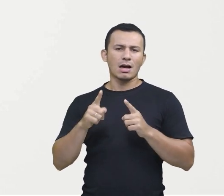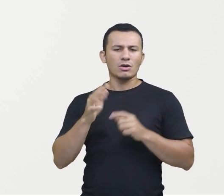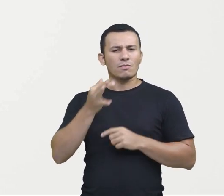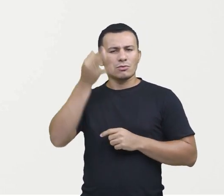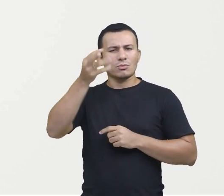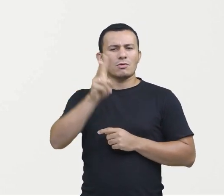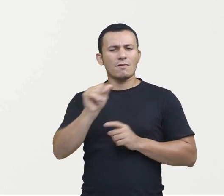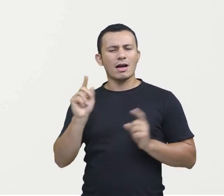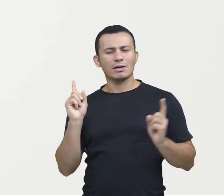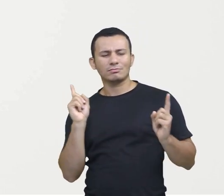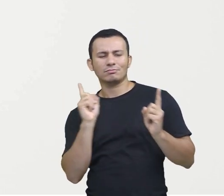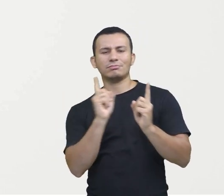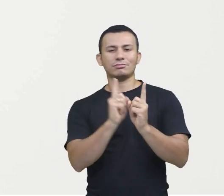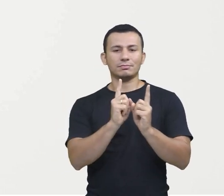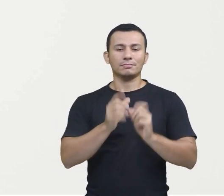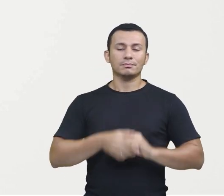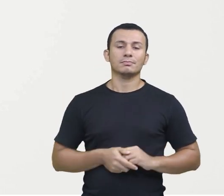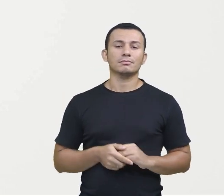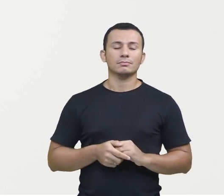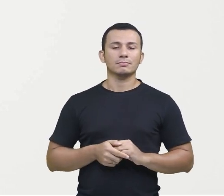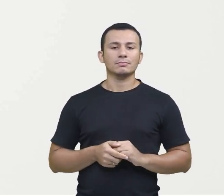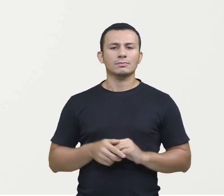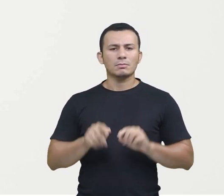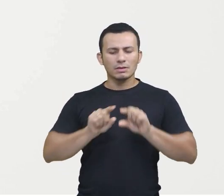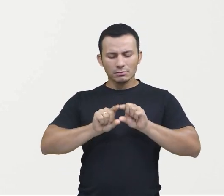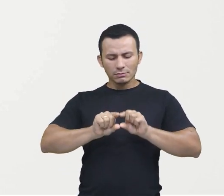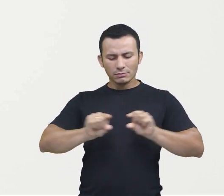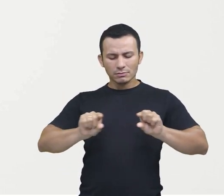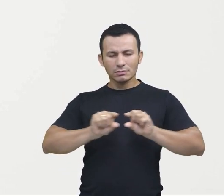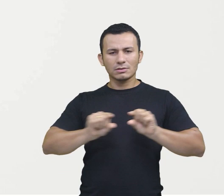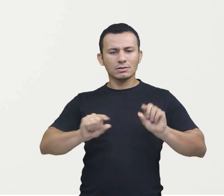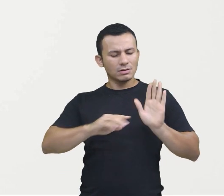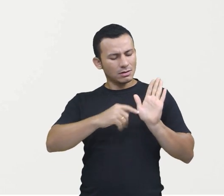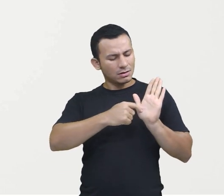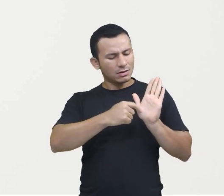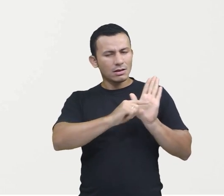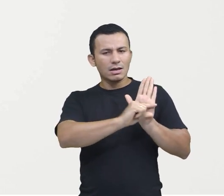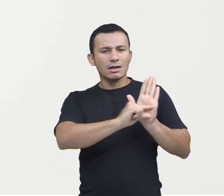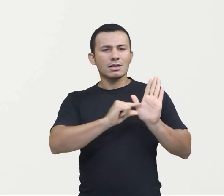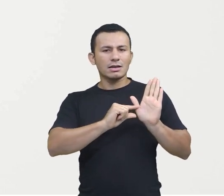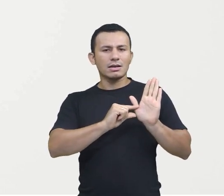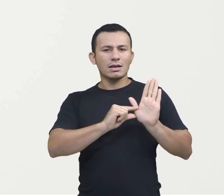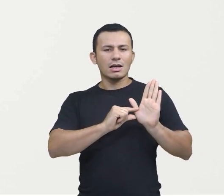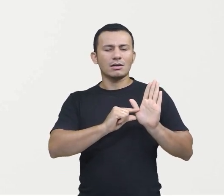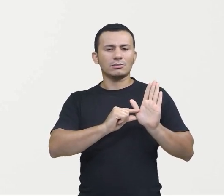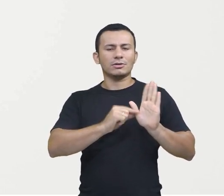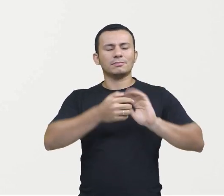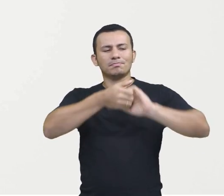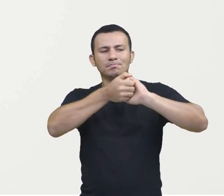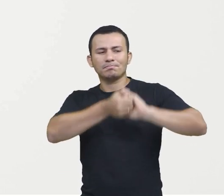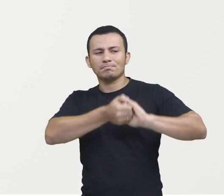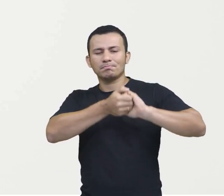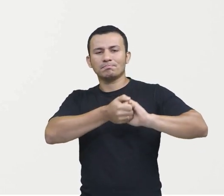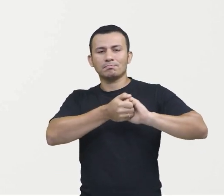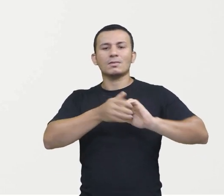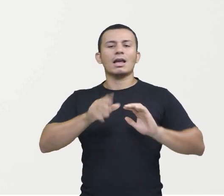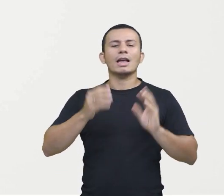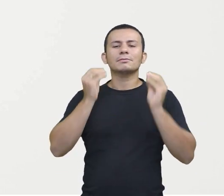encontrar. Aí no final, tem uma despedida, que é chamada, ela disse,